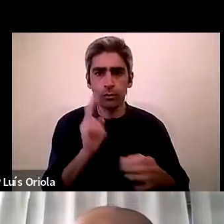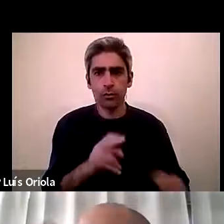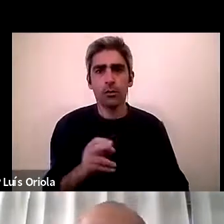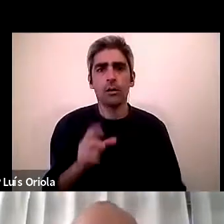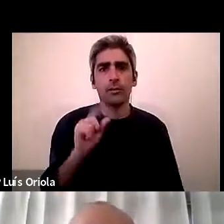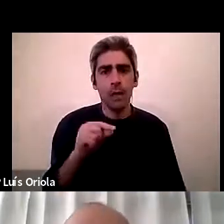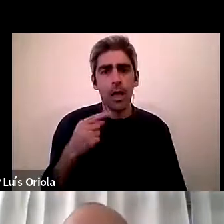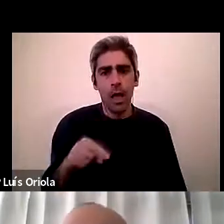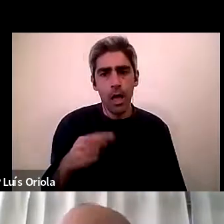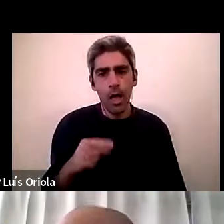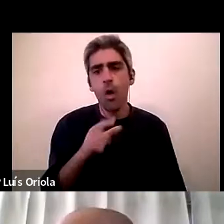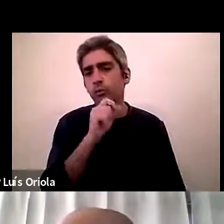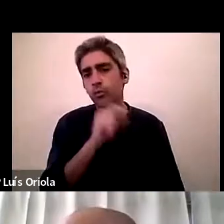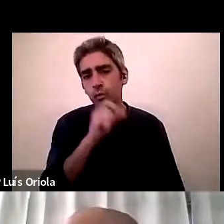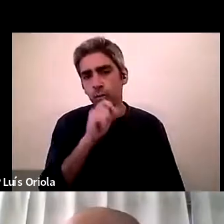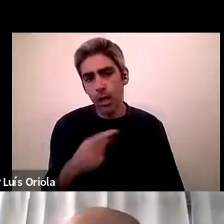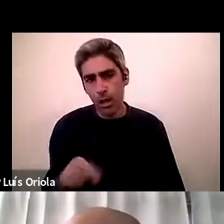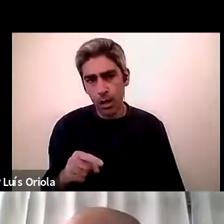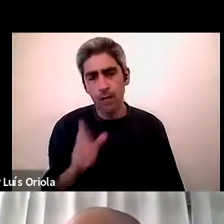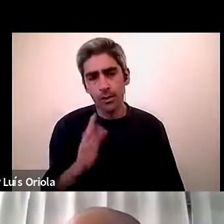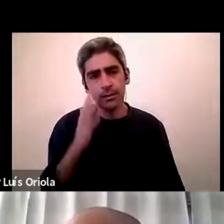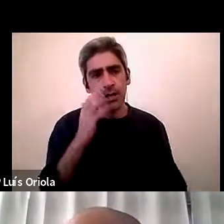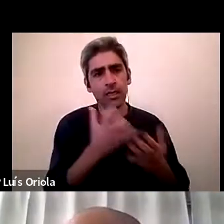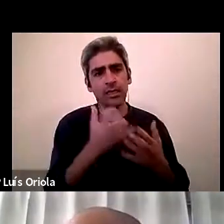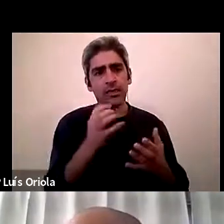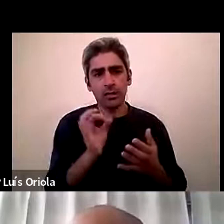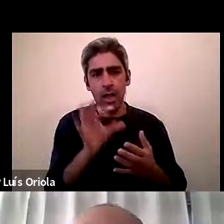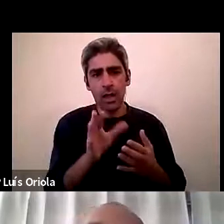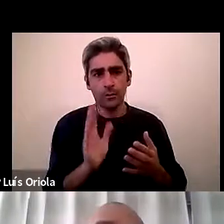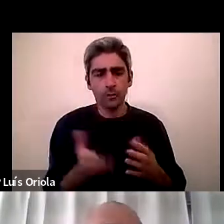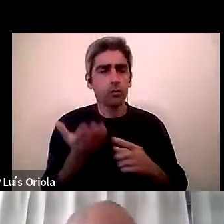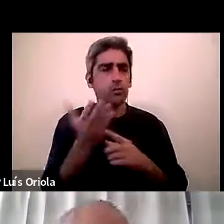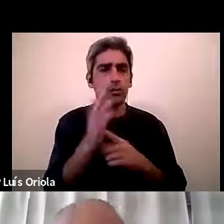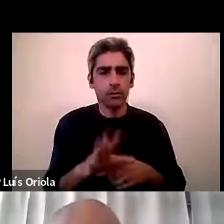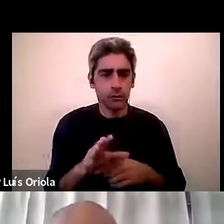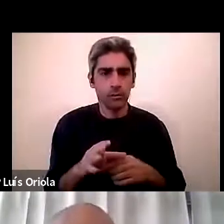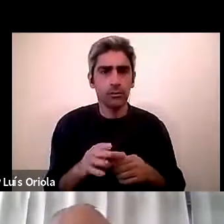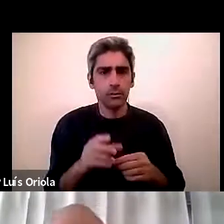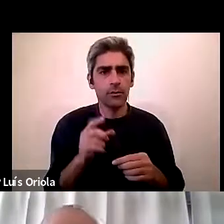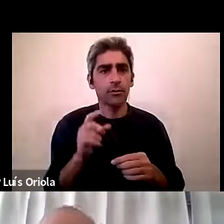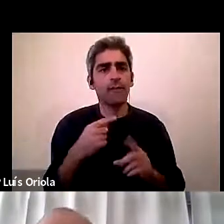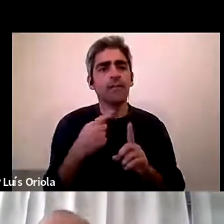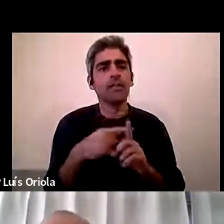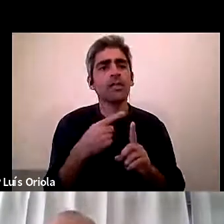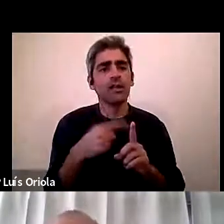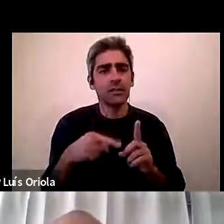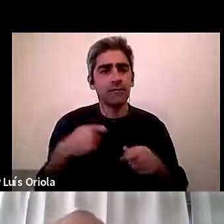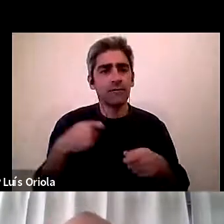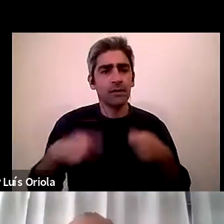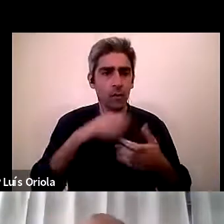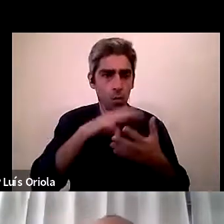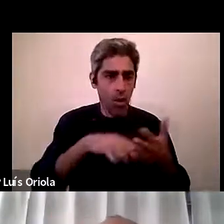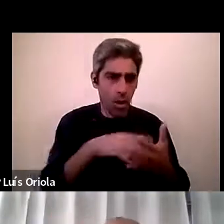Há também oportunidades que merecem destaque, que são, por exemplo, as potenciais vantagens da flexibilidade de